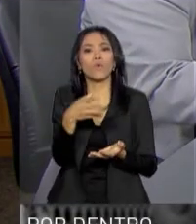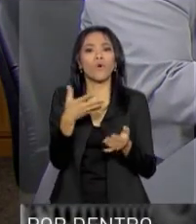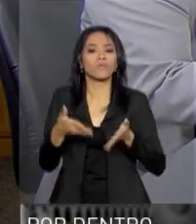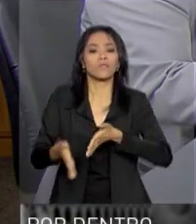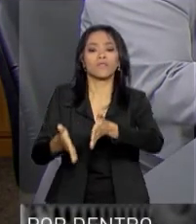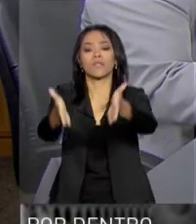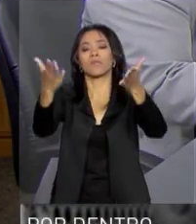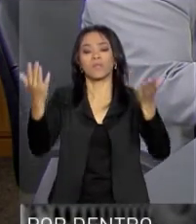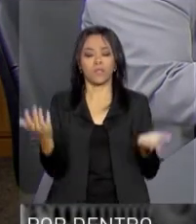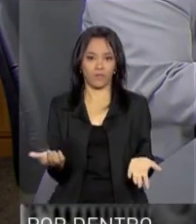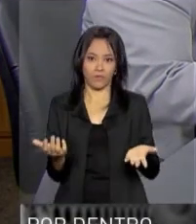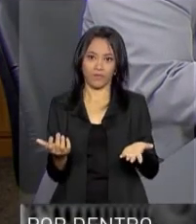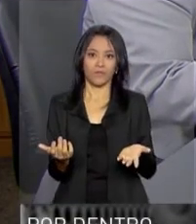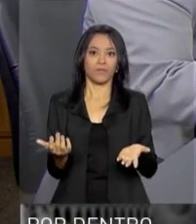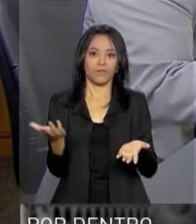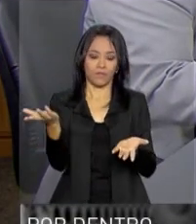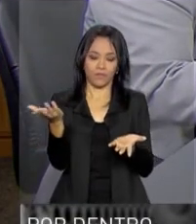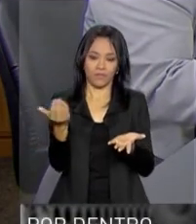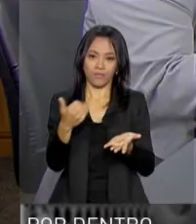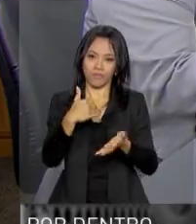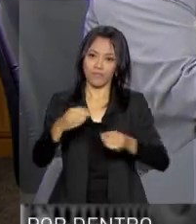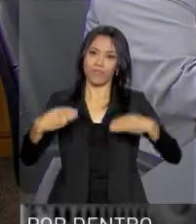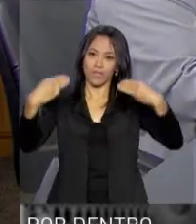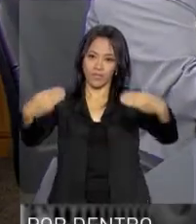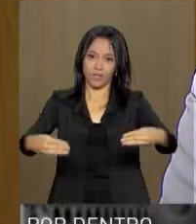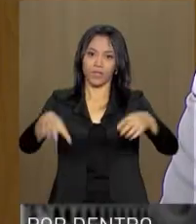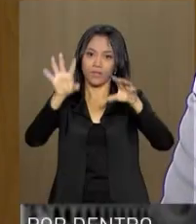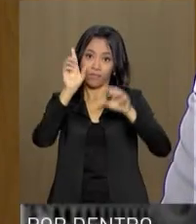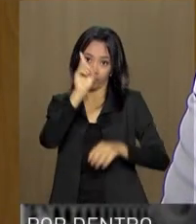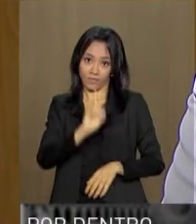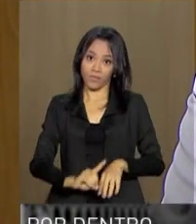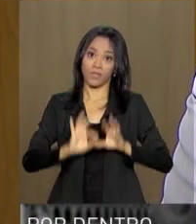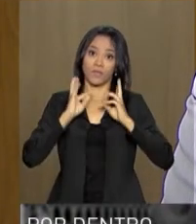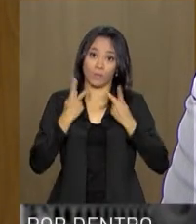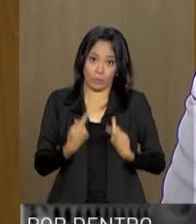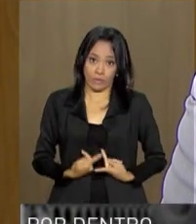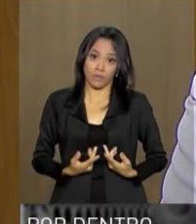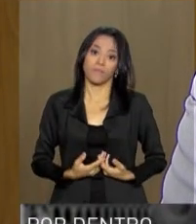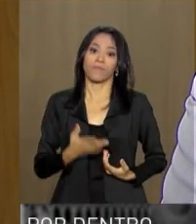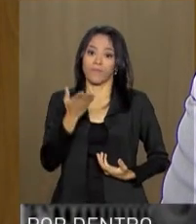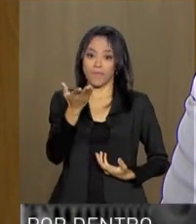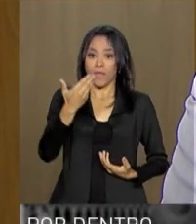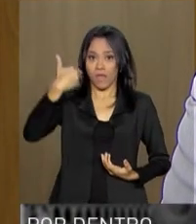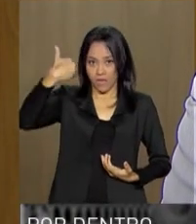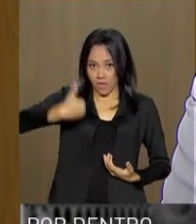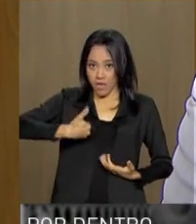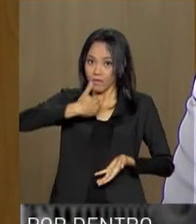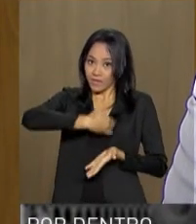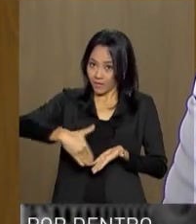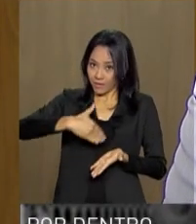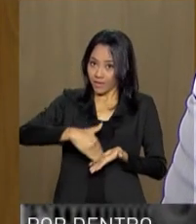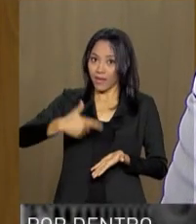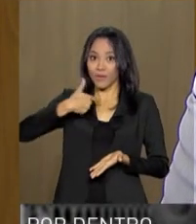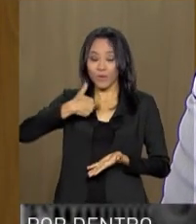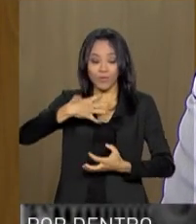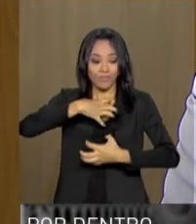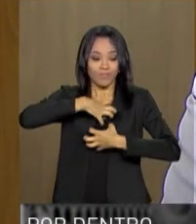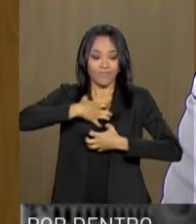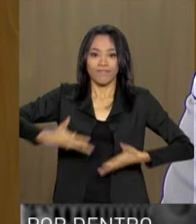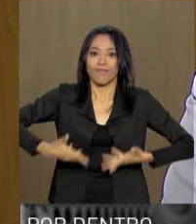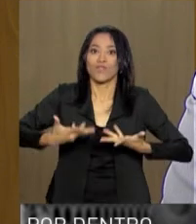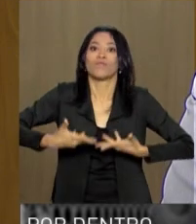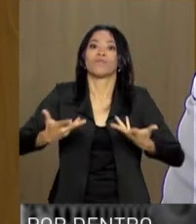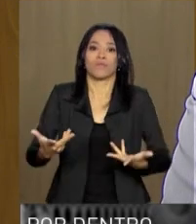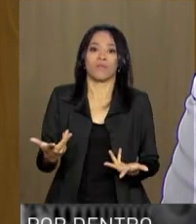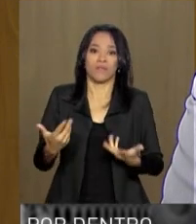ministério dos direitos humanos então enquanto secretário não estou muito muito motivado né é